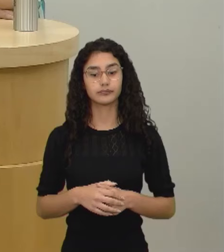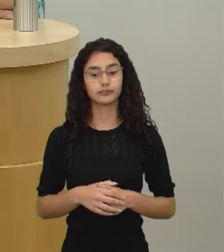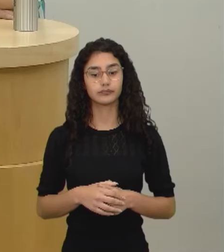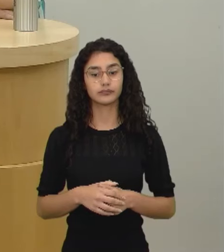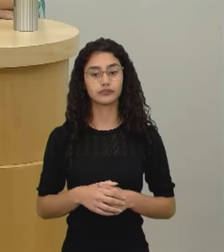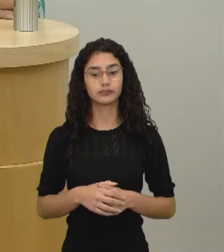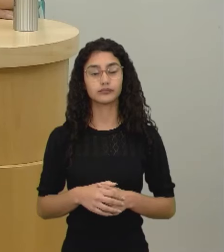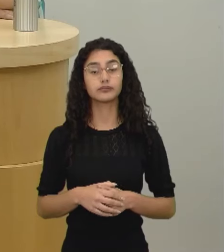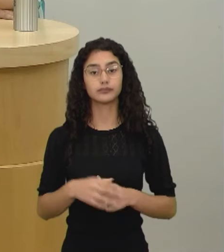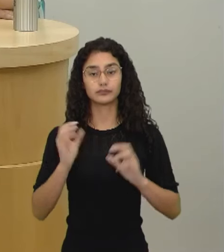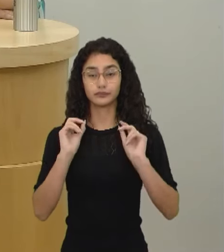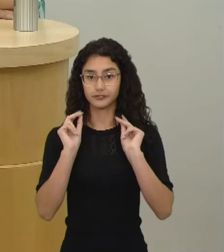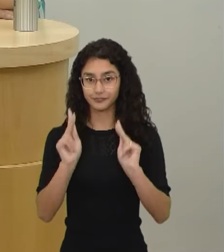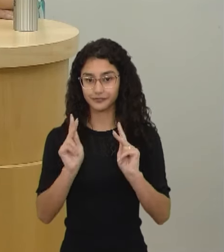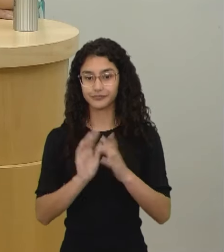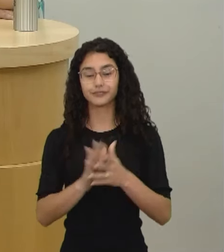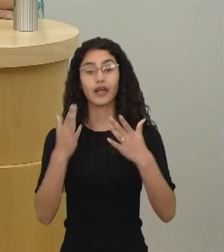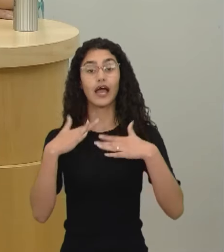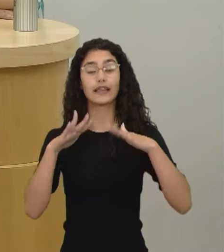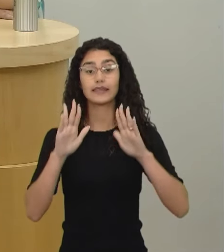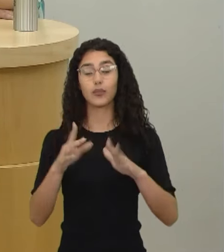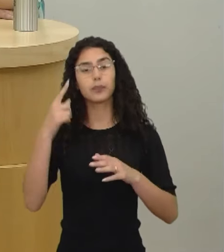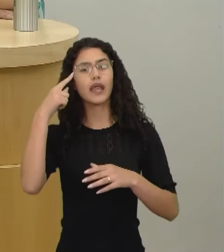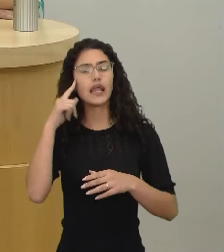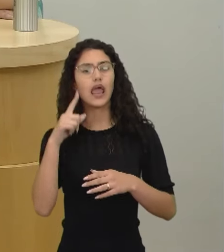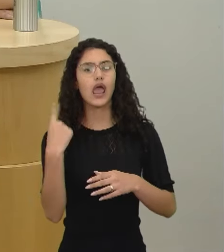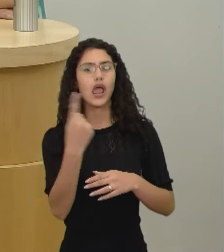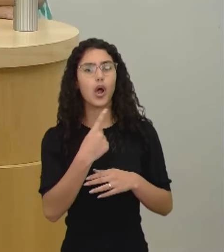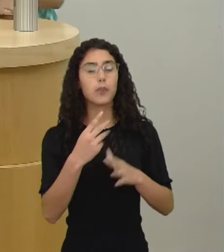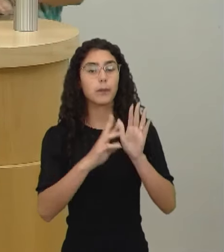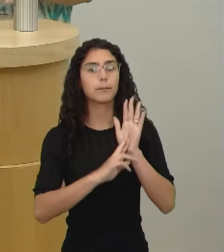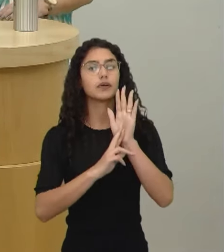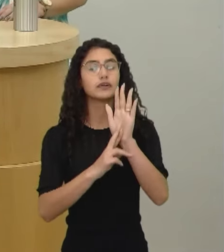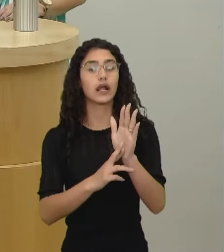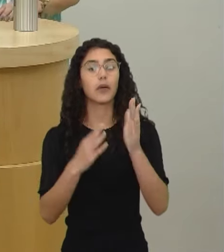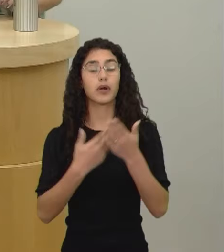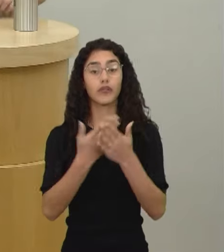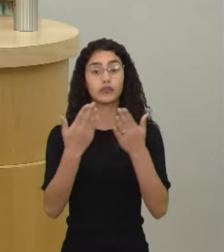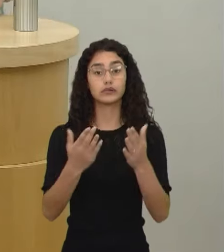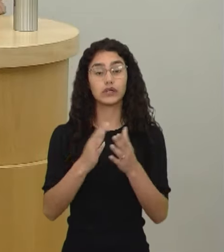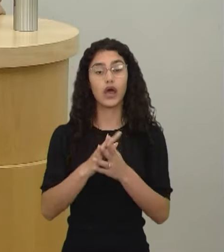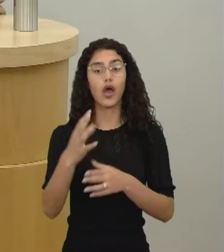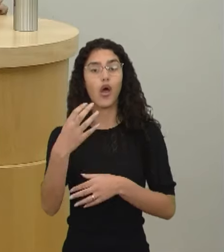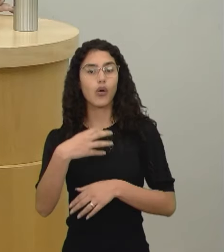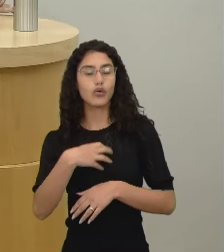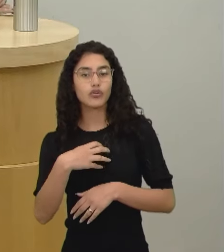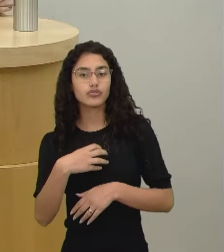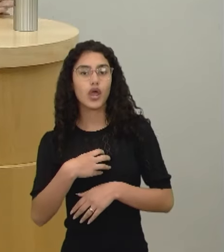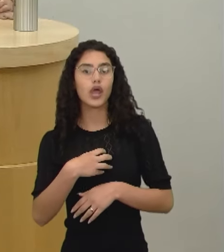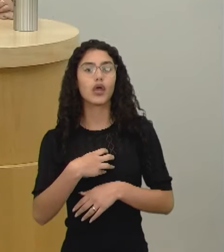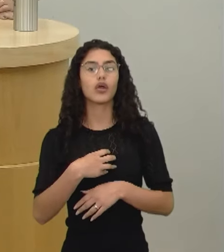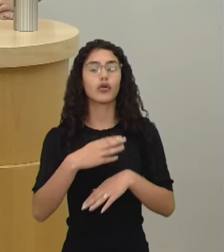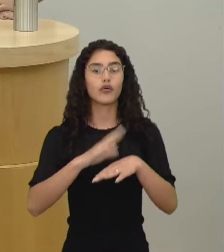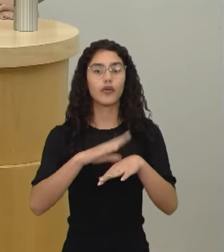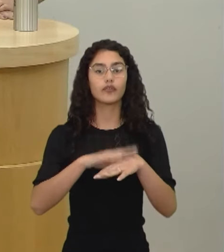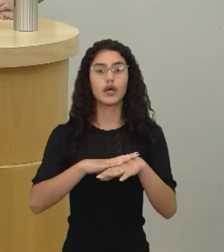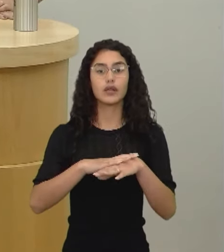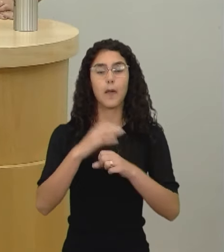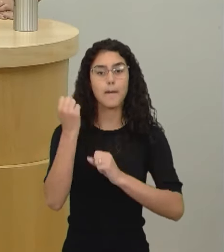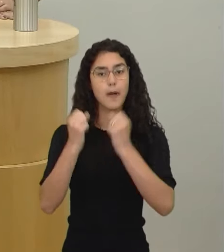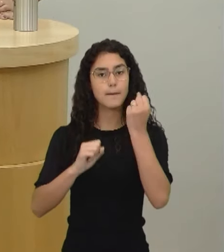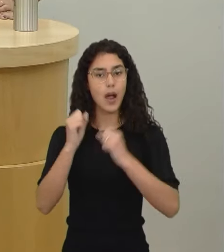consegue o mesmo efeito, tá? Então, a ideia é que a gente quer mostrar pra vocês opções de fazerem máquinas, né? Criações